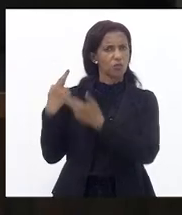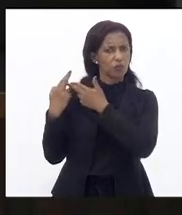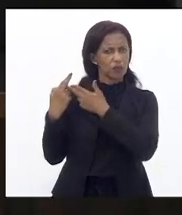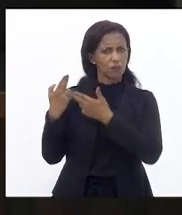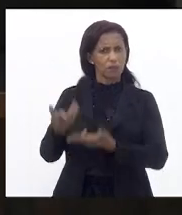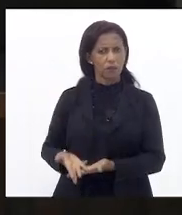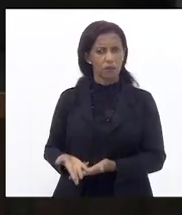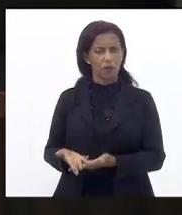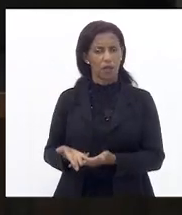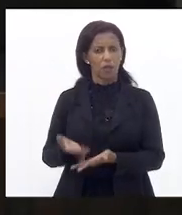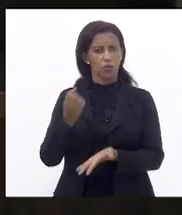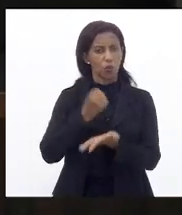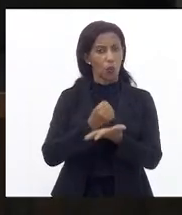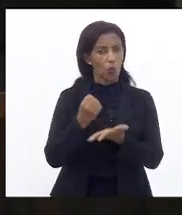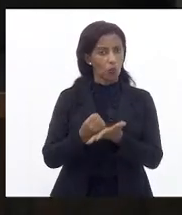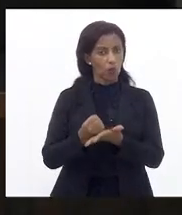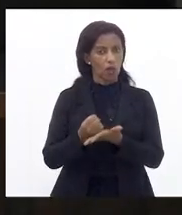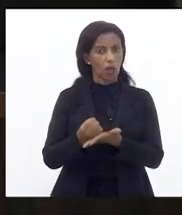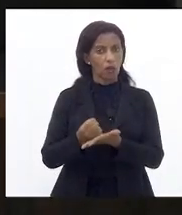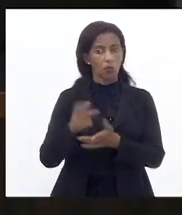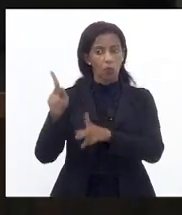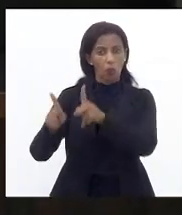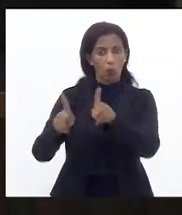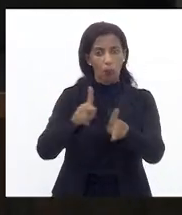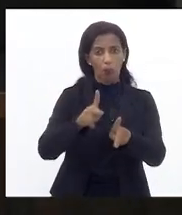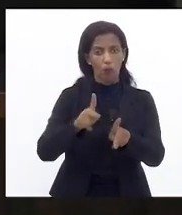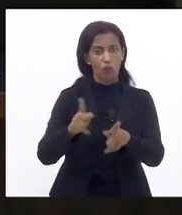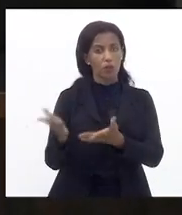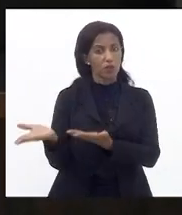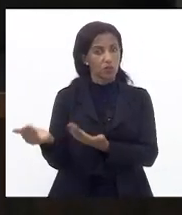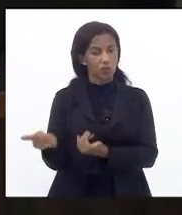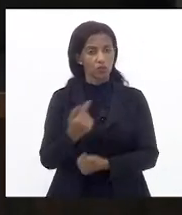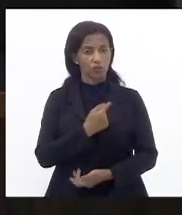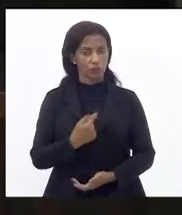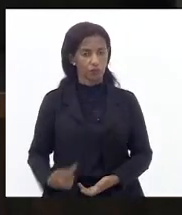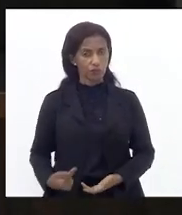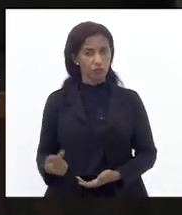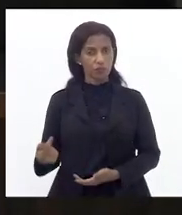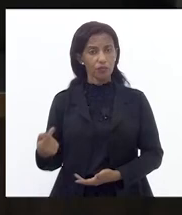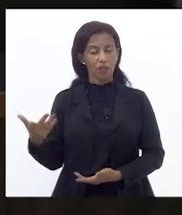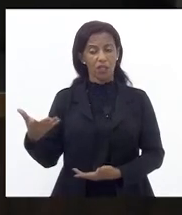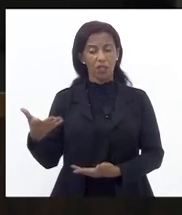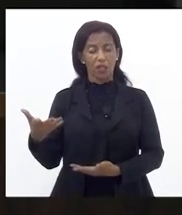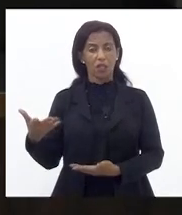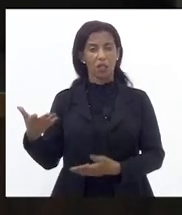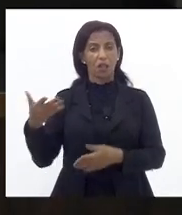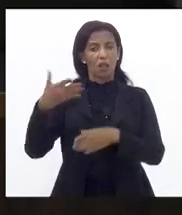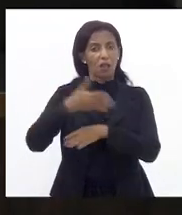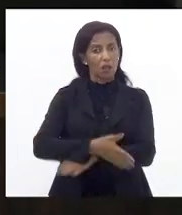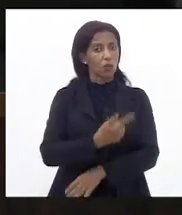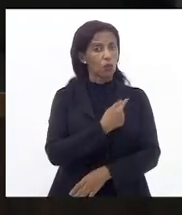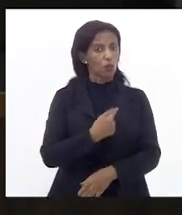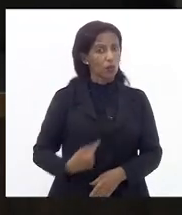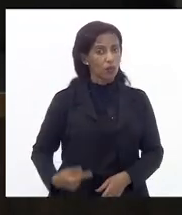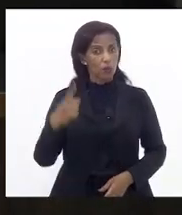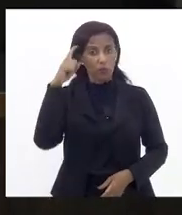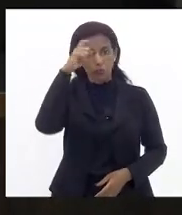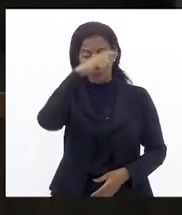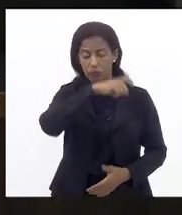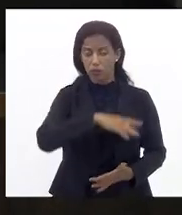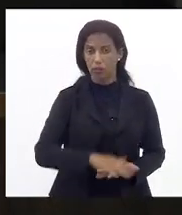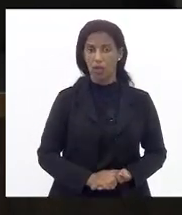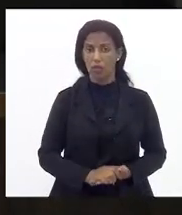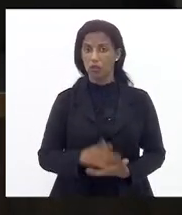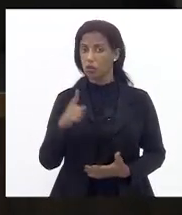responsabilidade contrato público que tem este jovem Governador que assumiu o governo com muita dificuldade